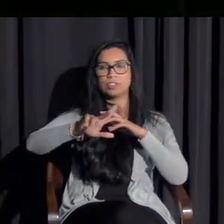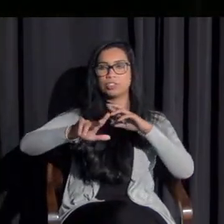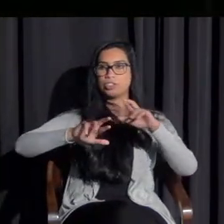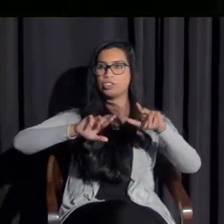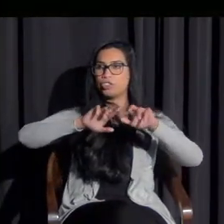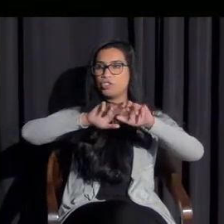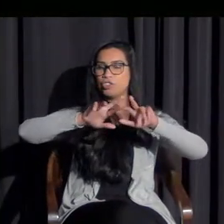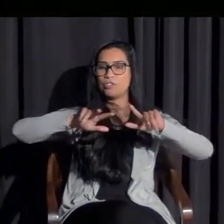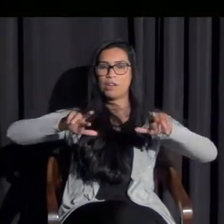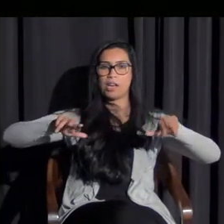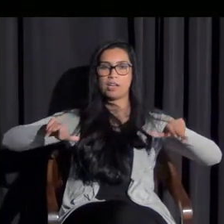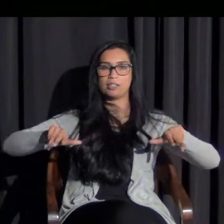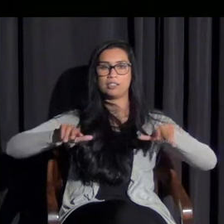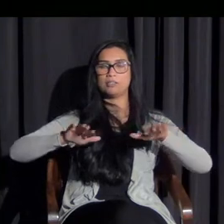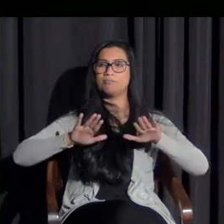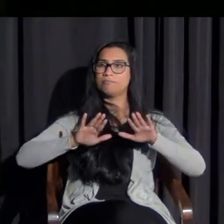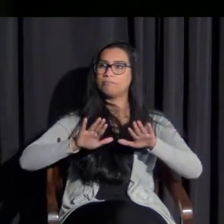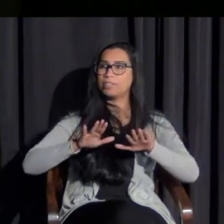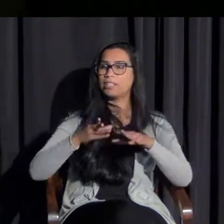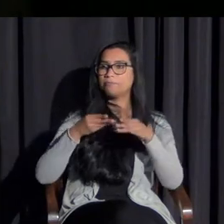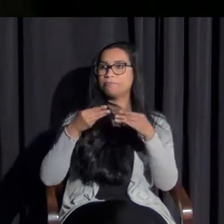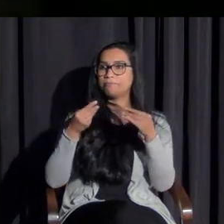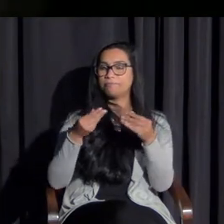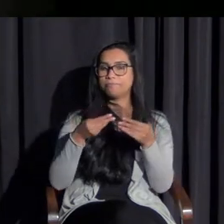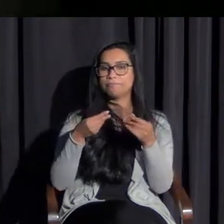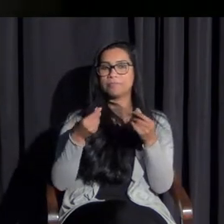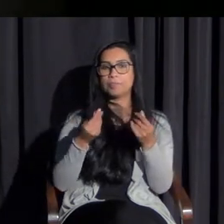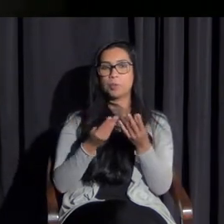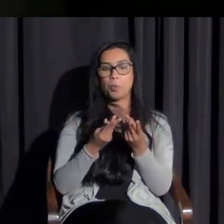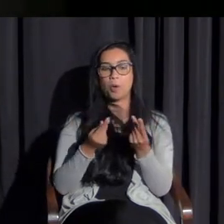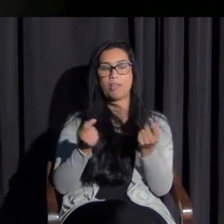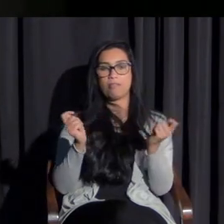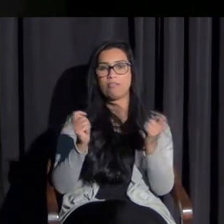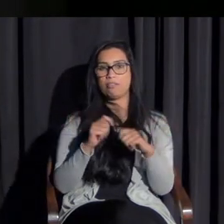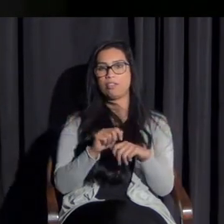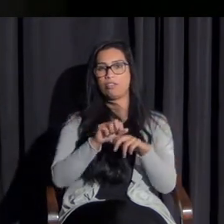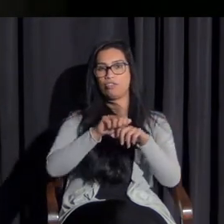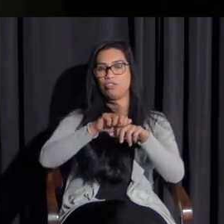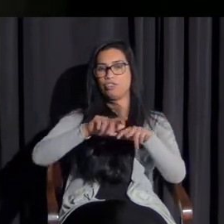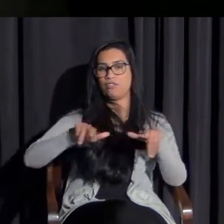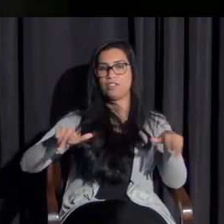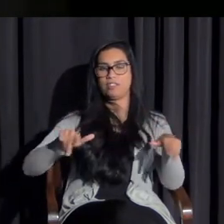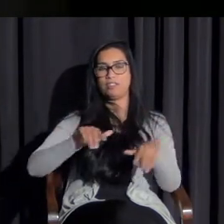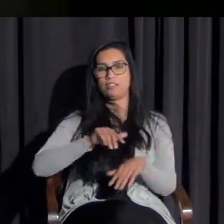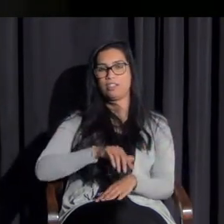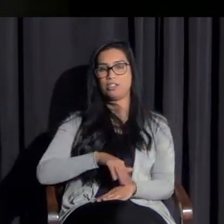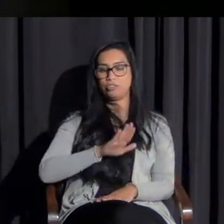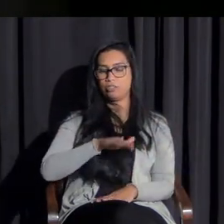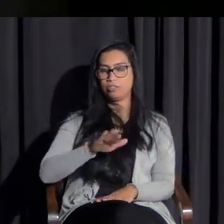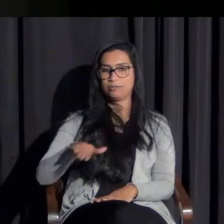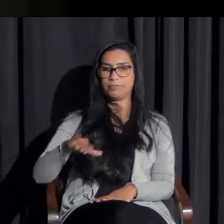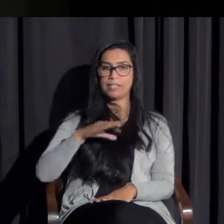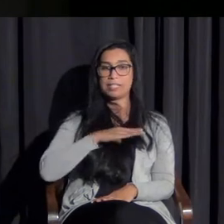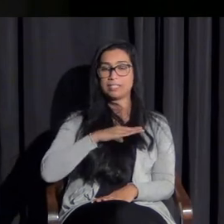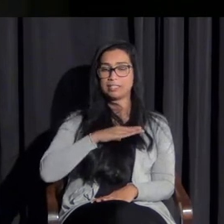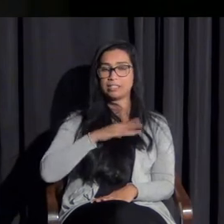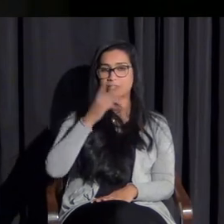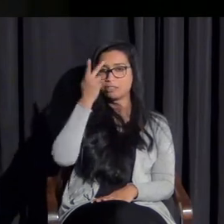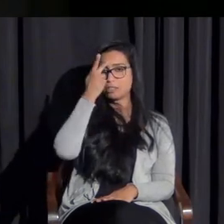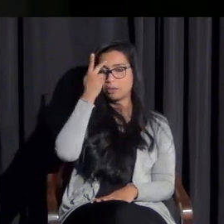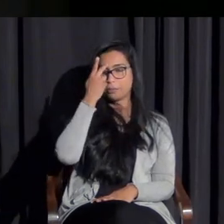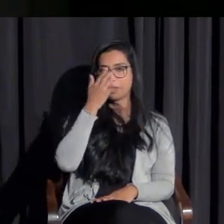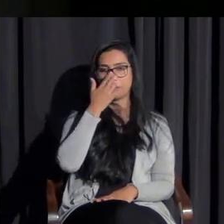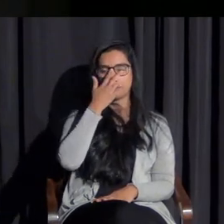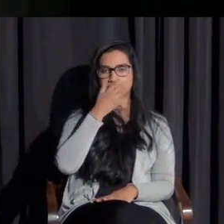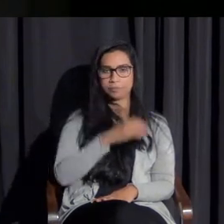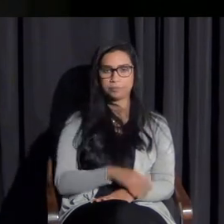também muito saborosas com relação ao trato da diversidade das infâncias, né, que a gente tem na cidade de São Paulo. E,